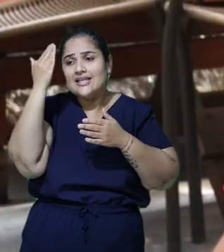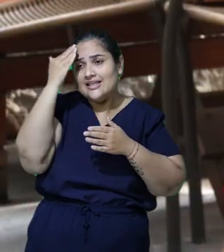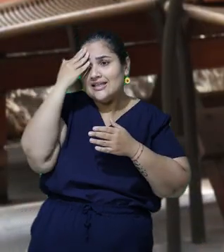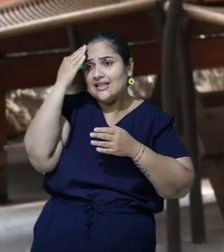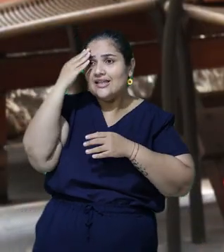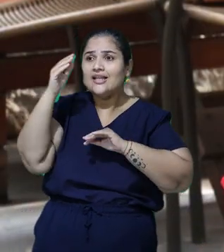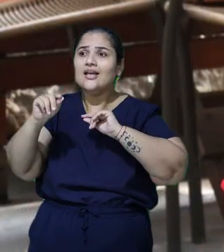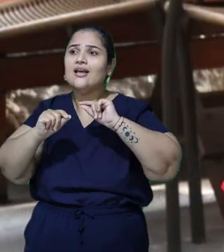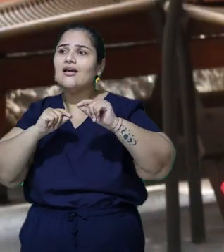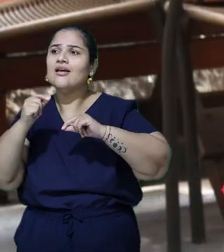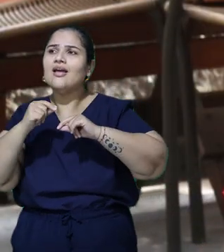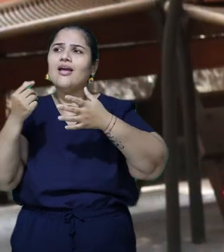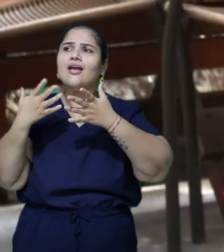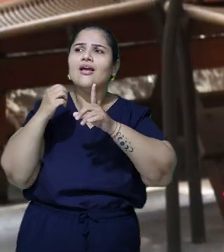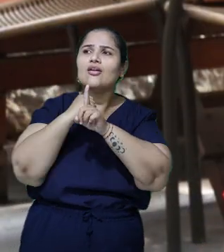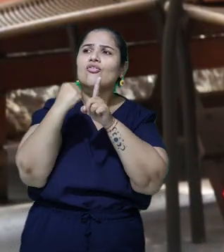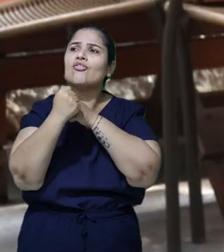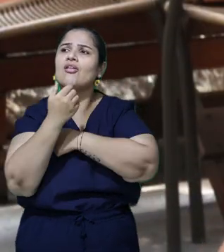de que a pessoa